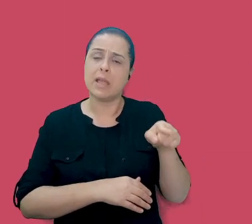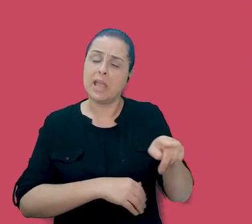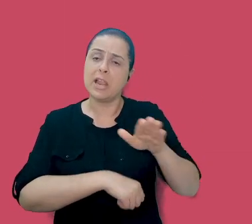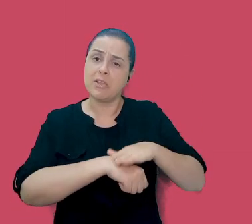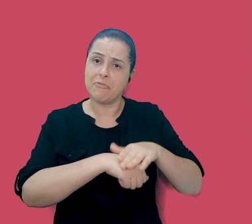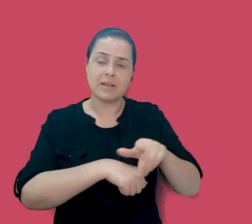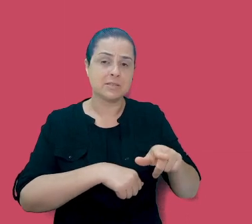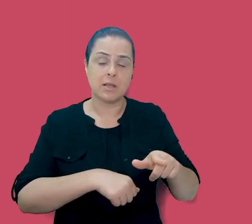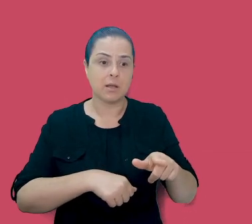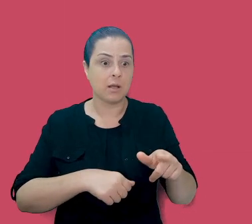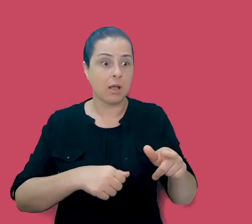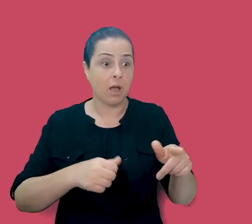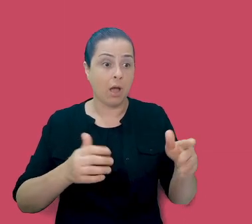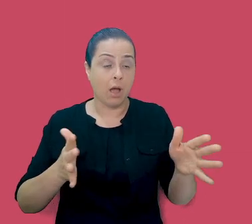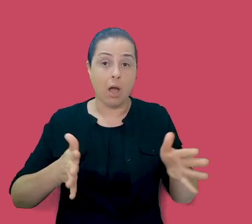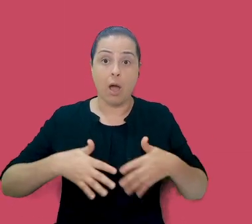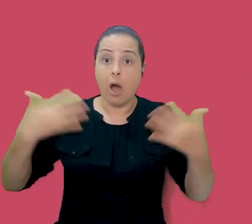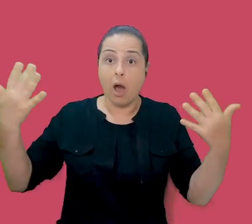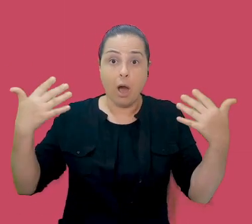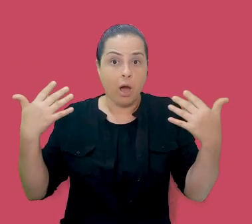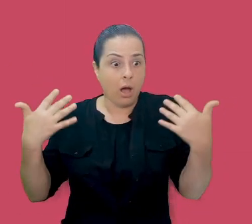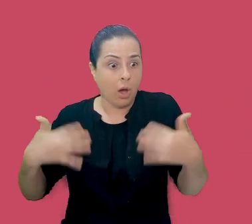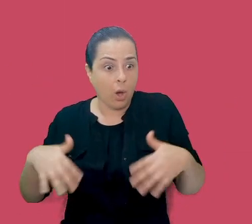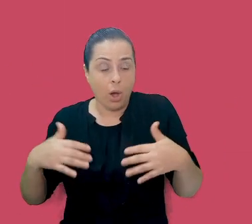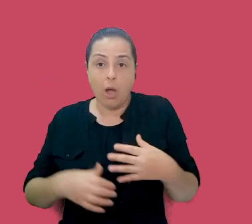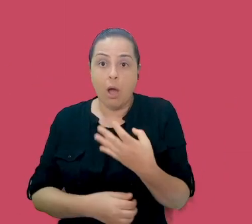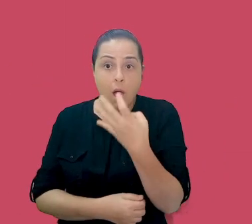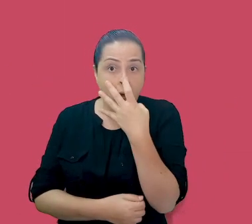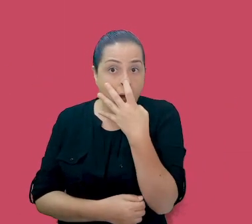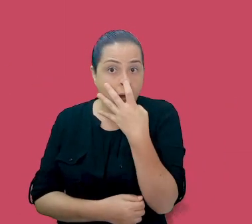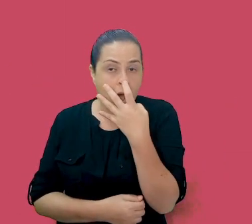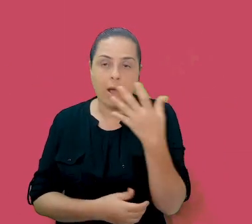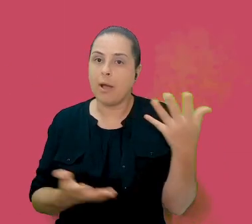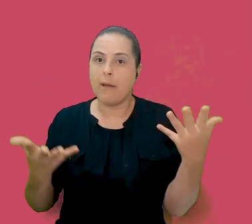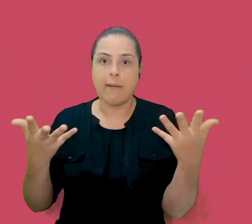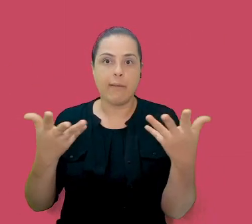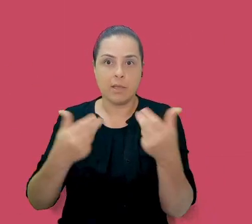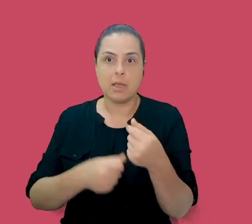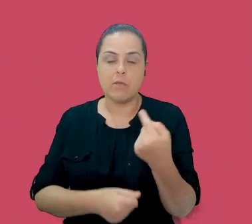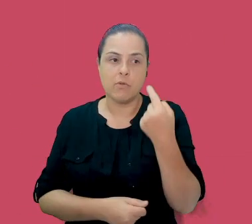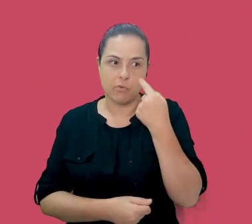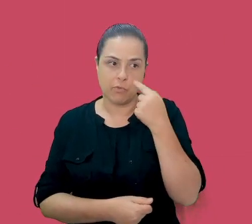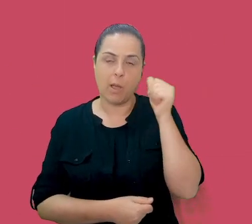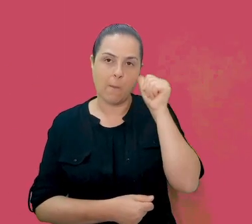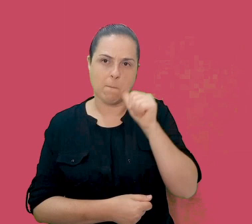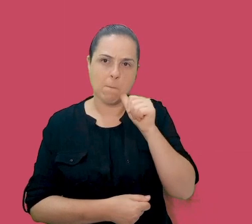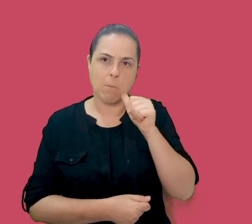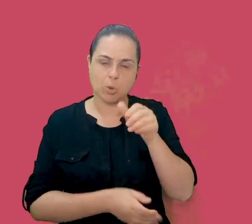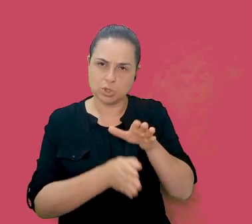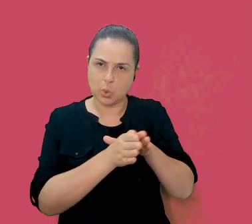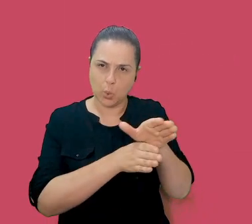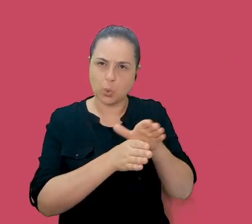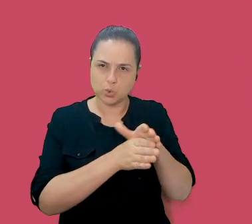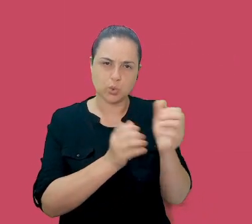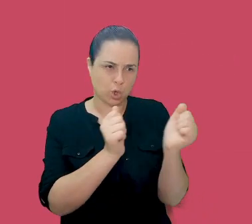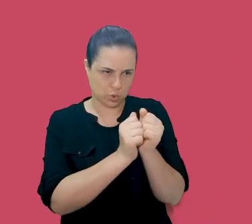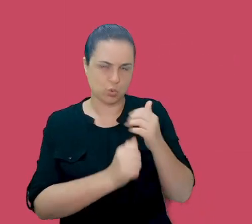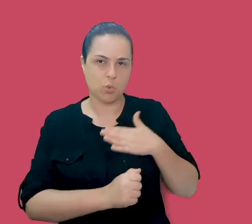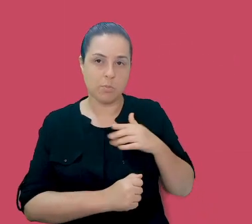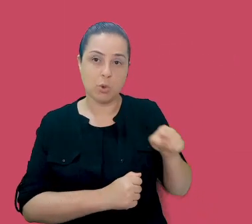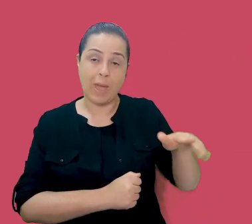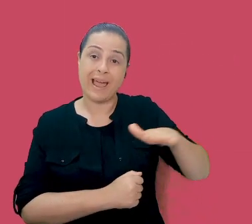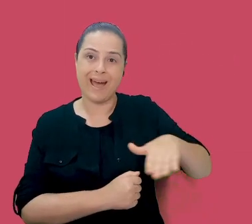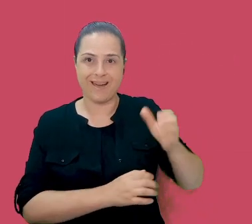é assustador. Então, assim, o nível de profundidade disso é incrível, né? Uma das consultoras que estava comigo, ela é uma consultora de